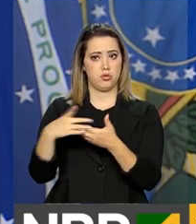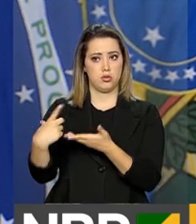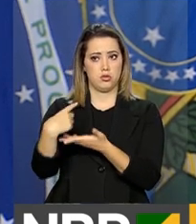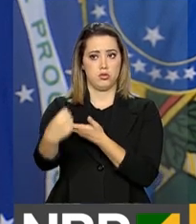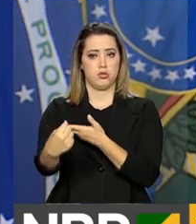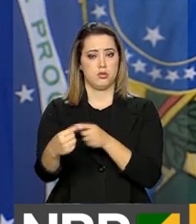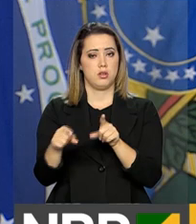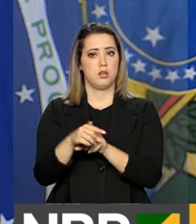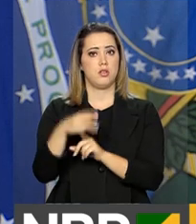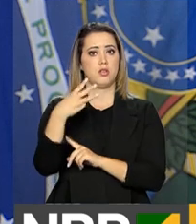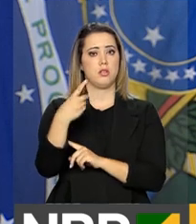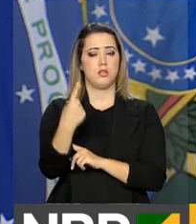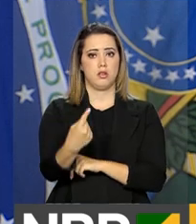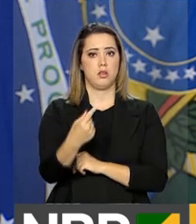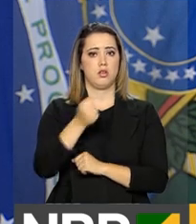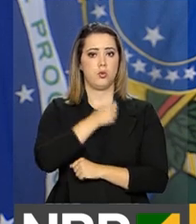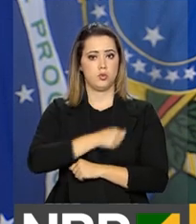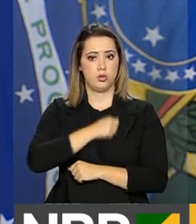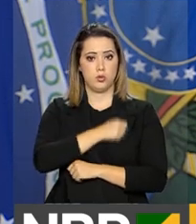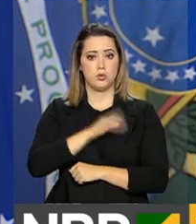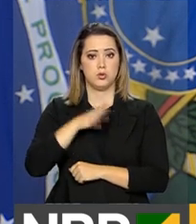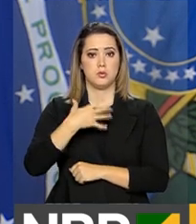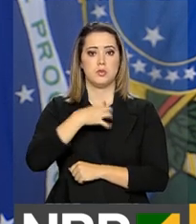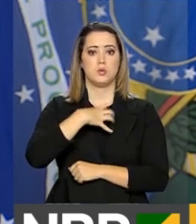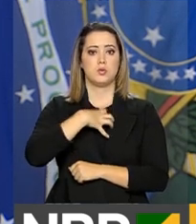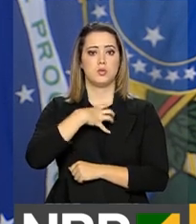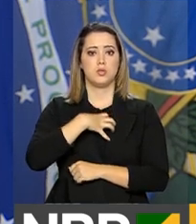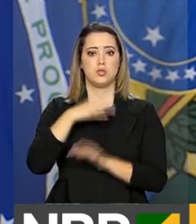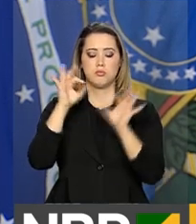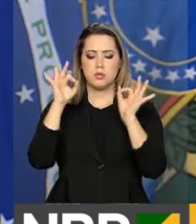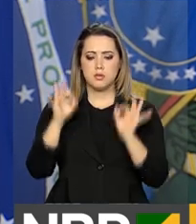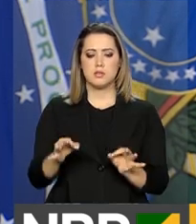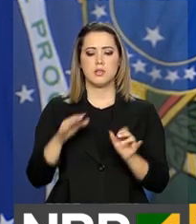de agosto. Mas é com o sentimento do dever cumprido.